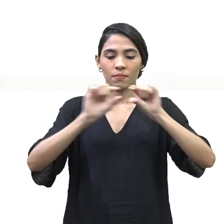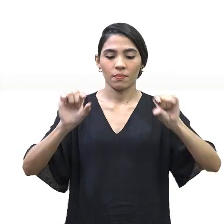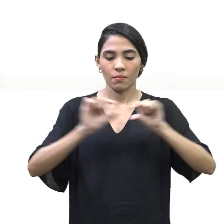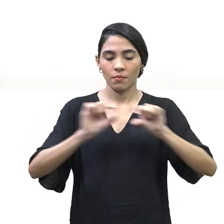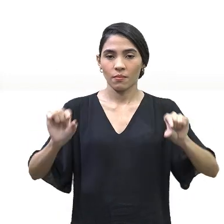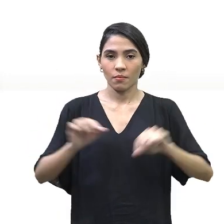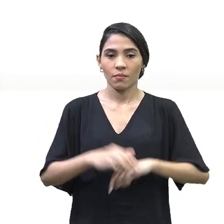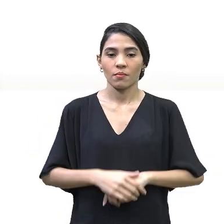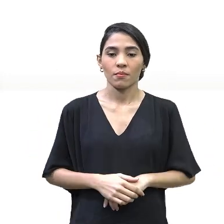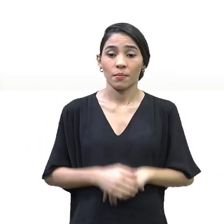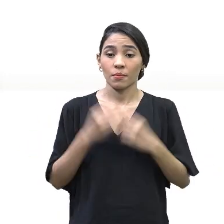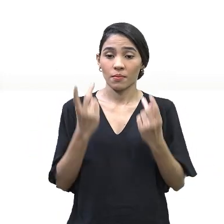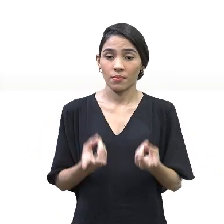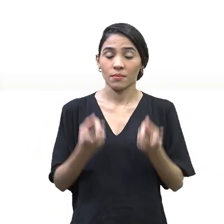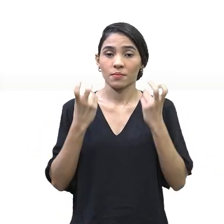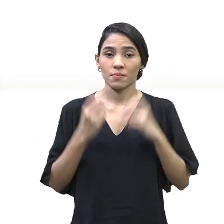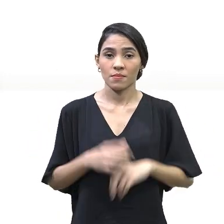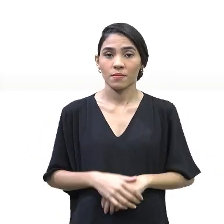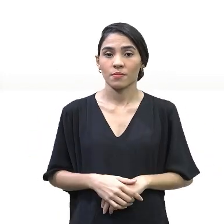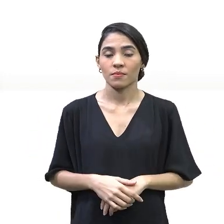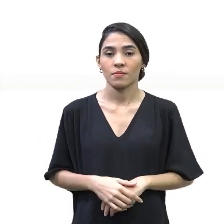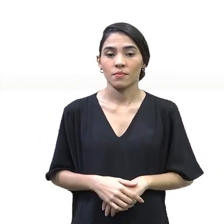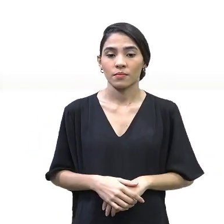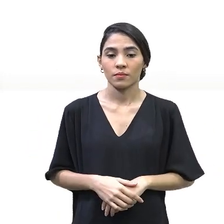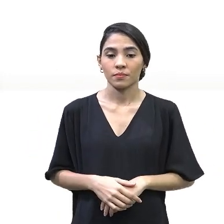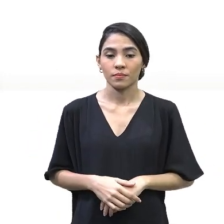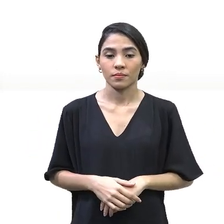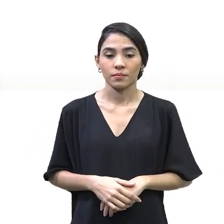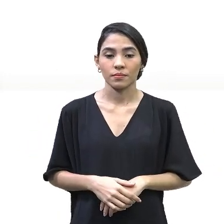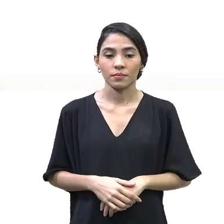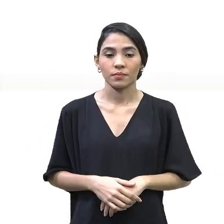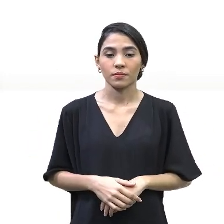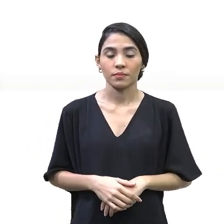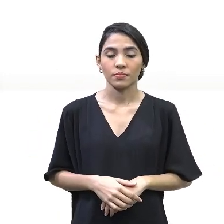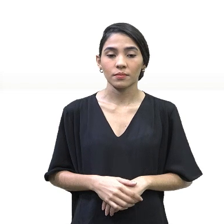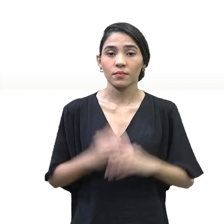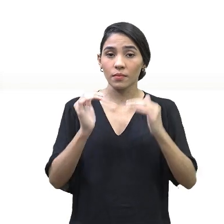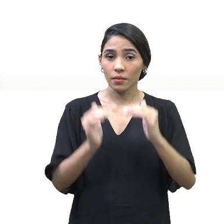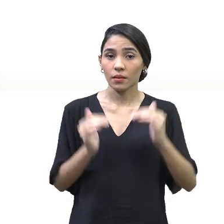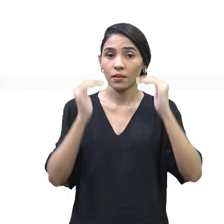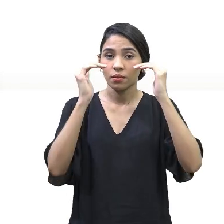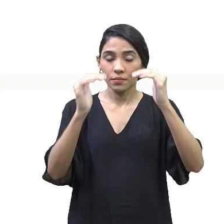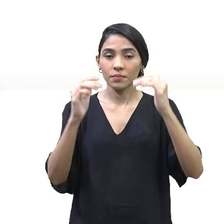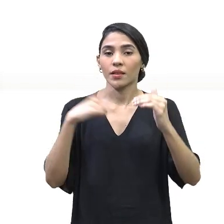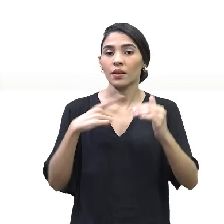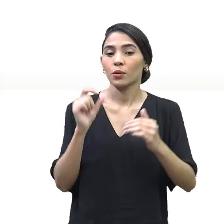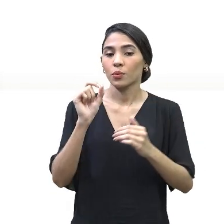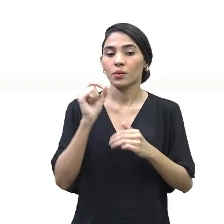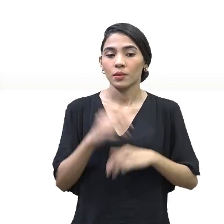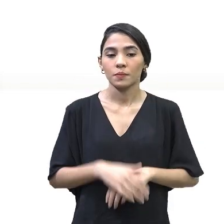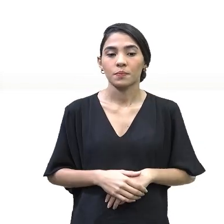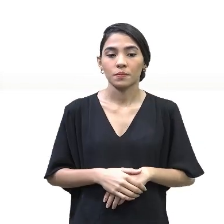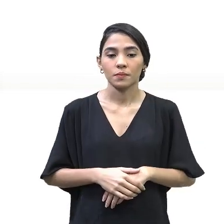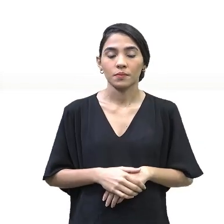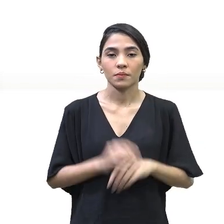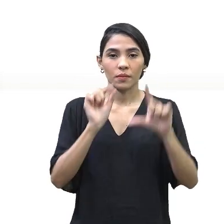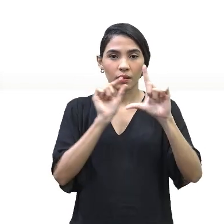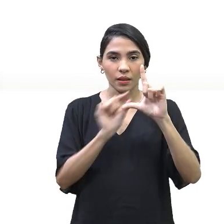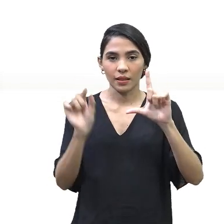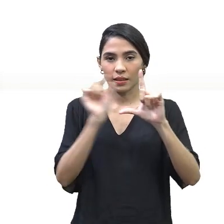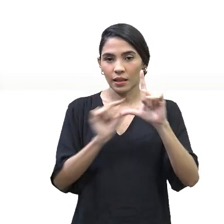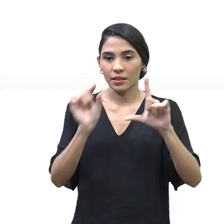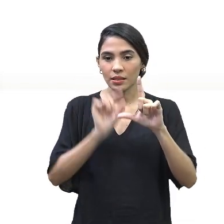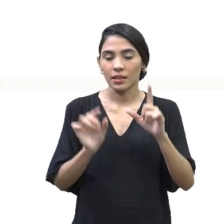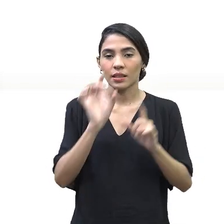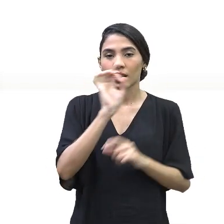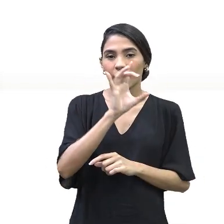variações também. Vejam que na parte superior nós temos aí as legendas. Cada